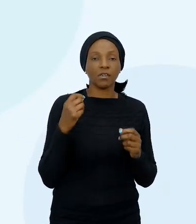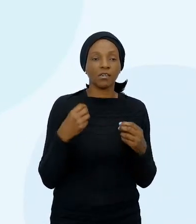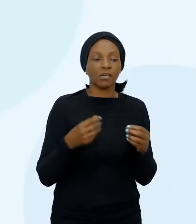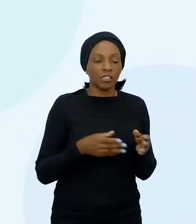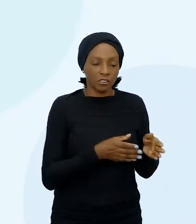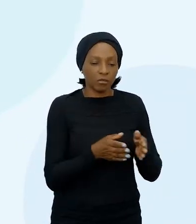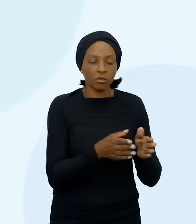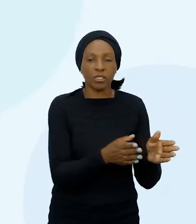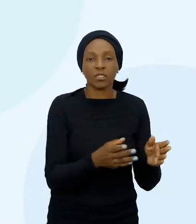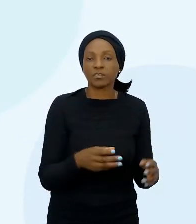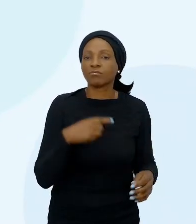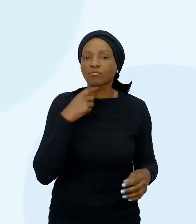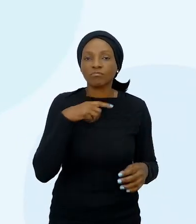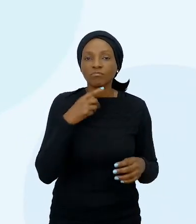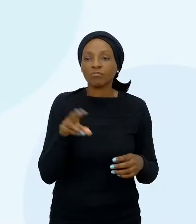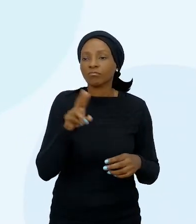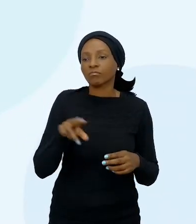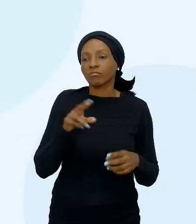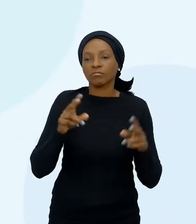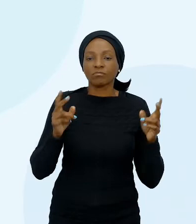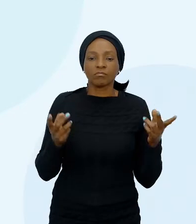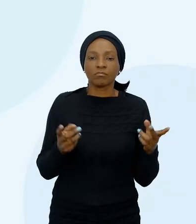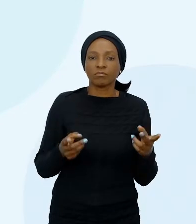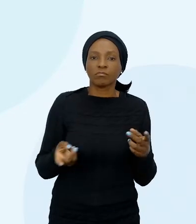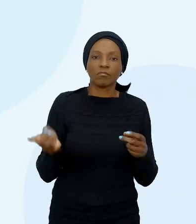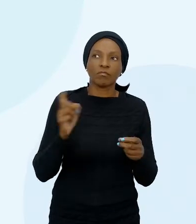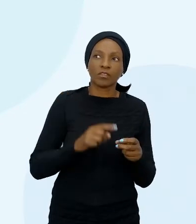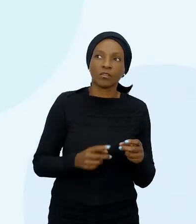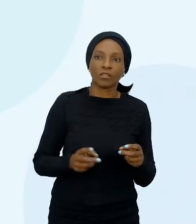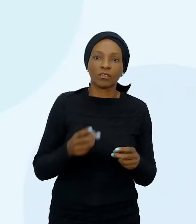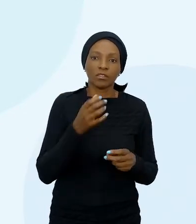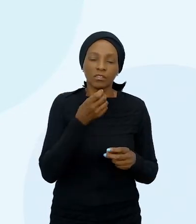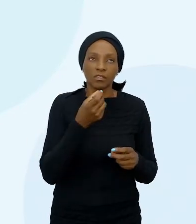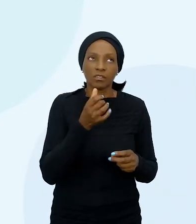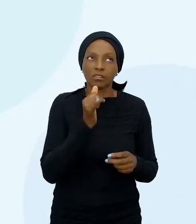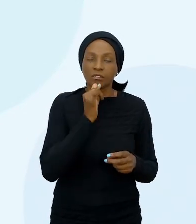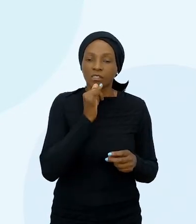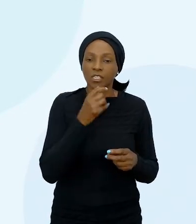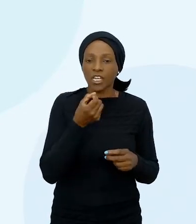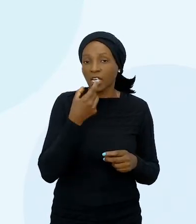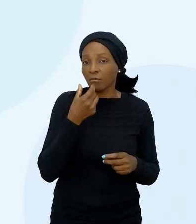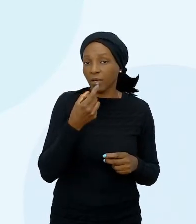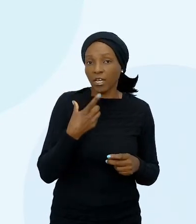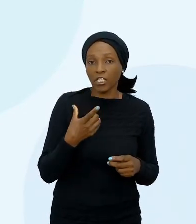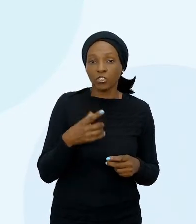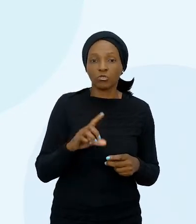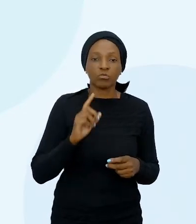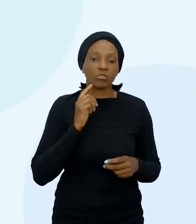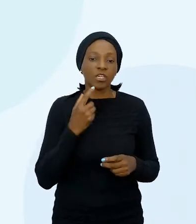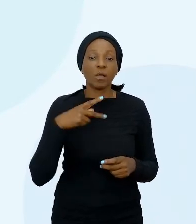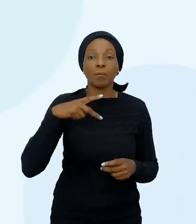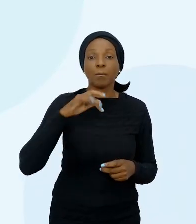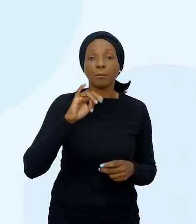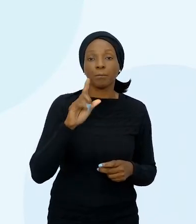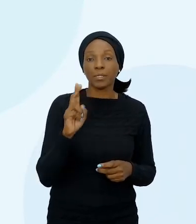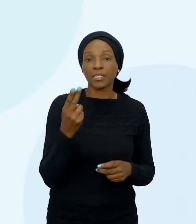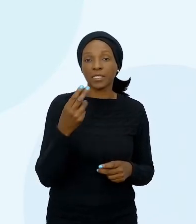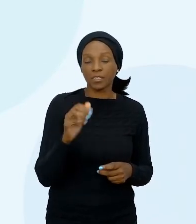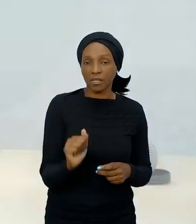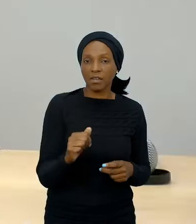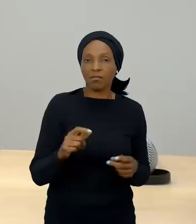para reaproveitar, como, por exemplo, o medicamento altamente contaminante, pilhas e baterias, né, que contêm